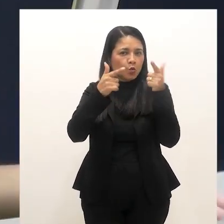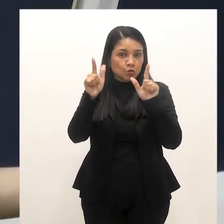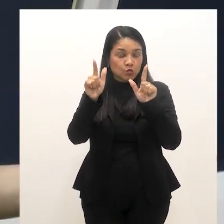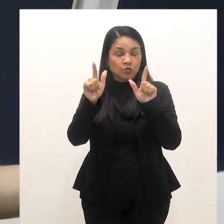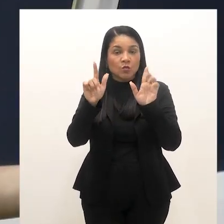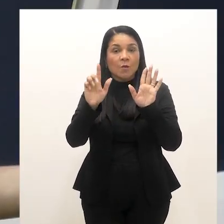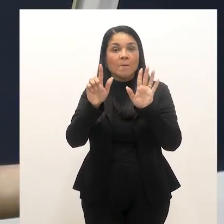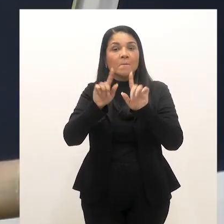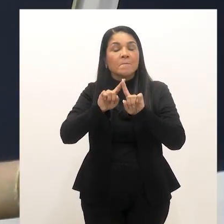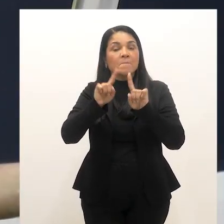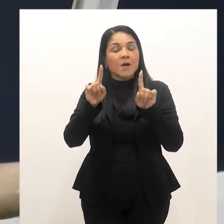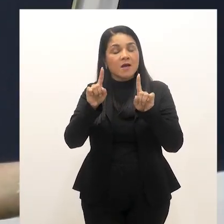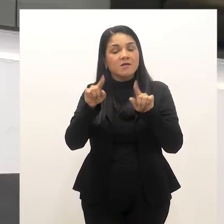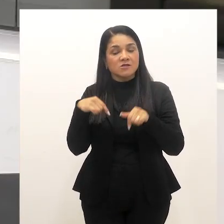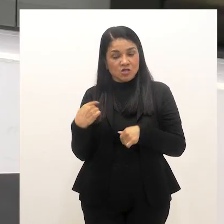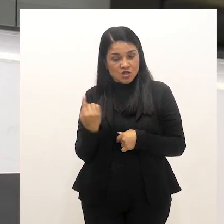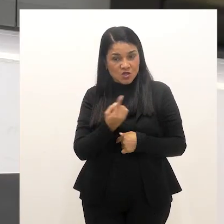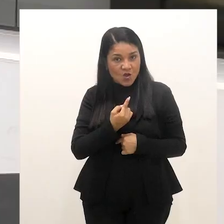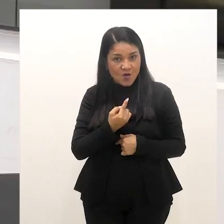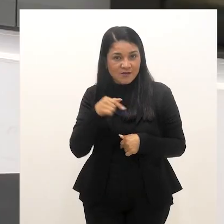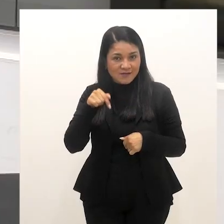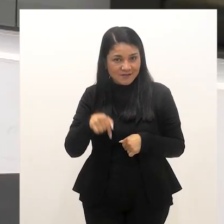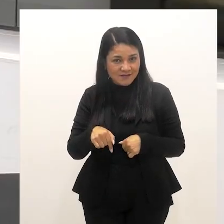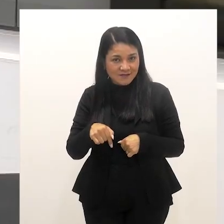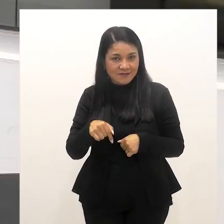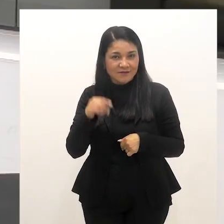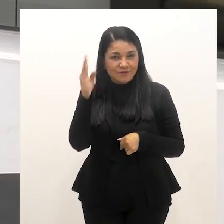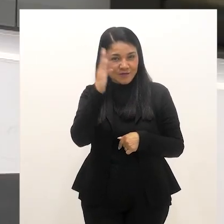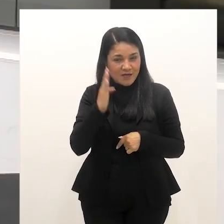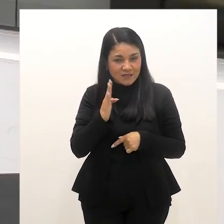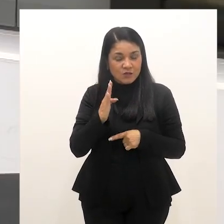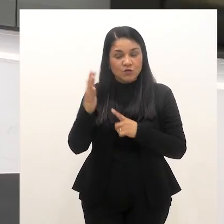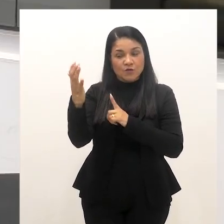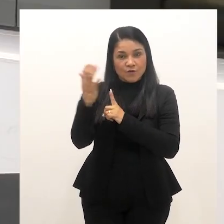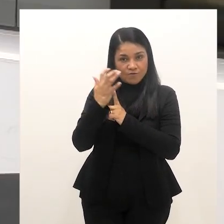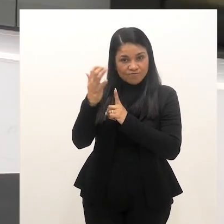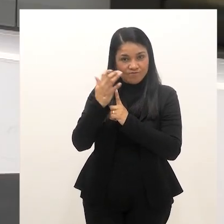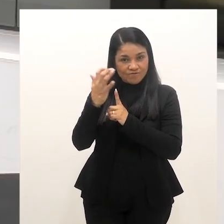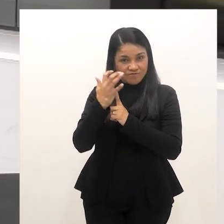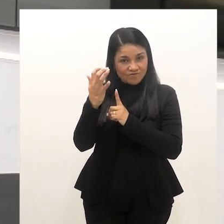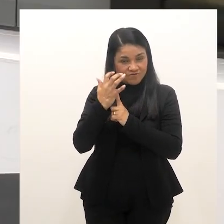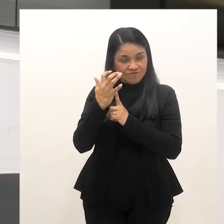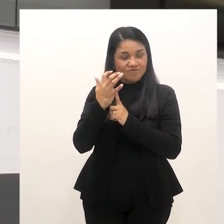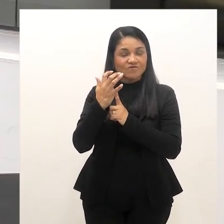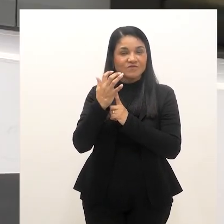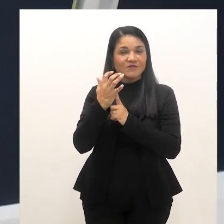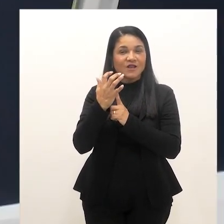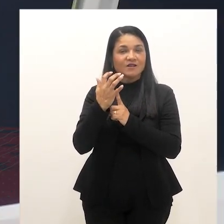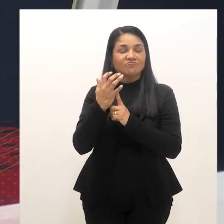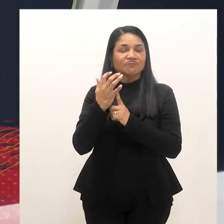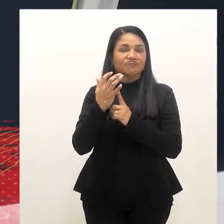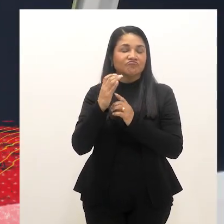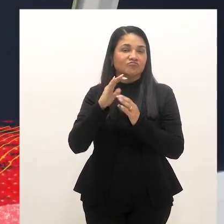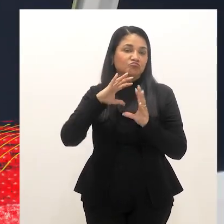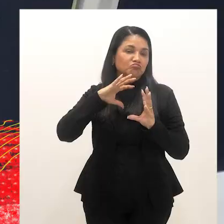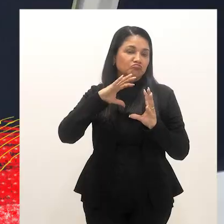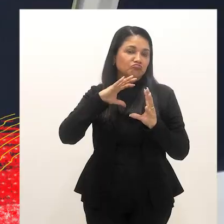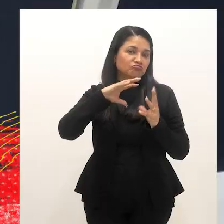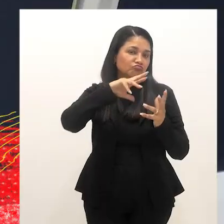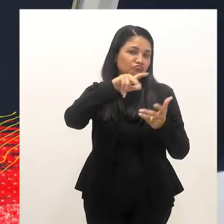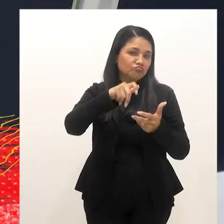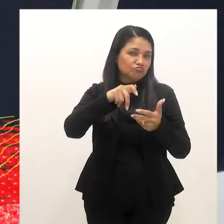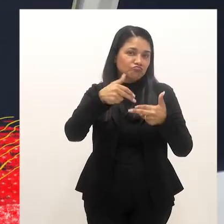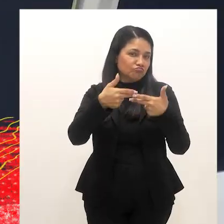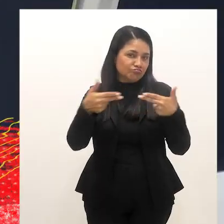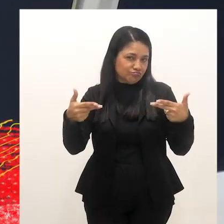vêm lá de fora. Até porque a gente, né, acaba sendo muito influenciado por muita coisa que vem